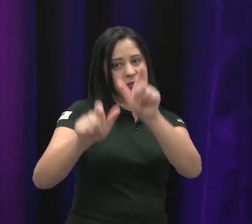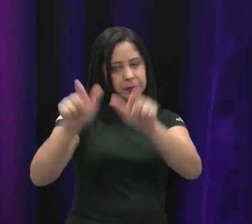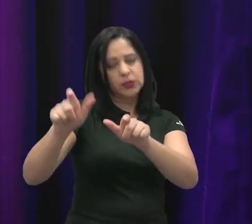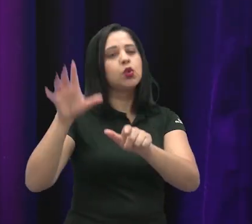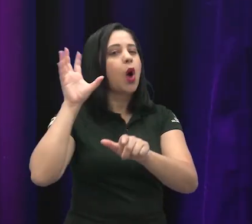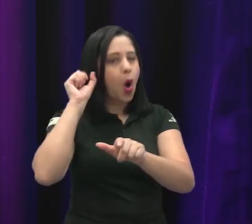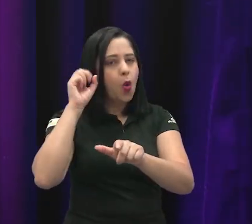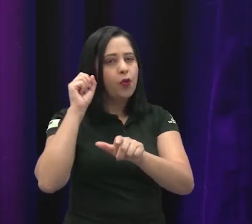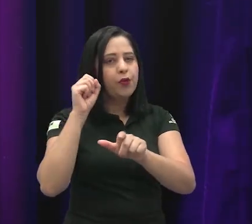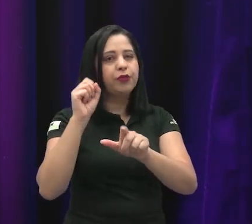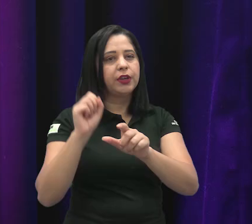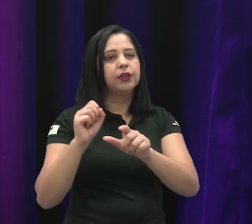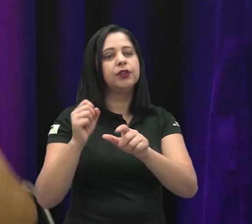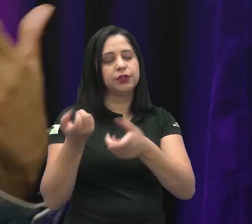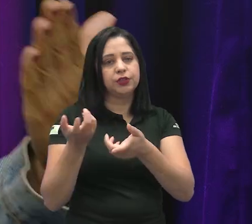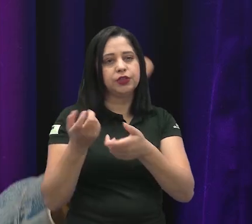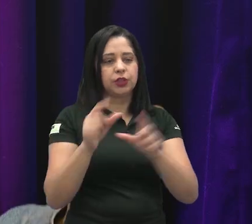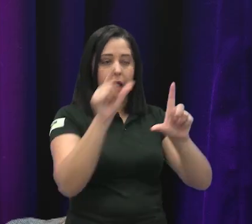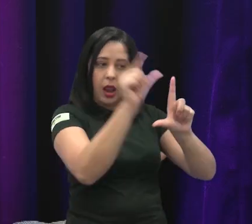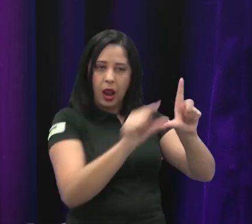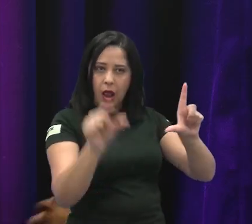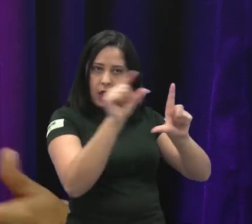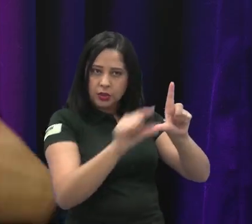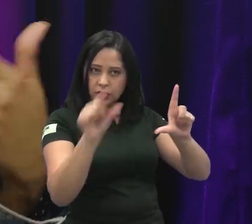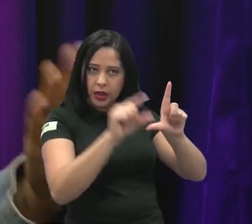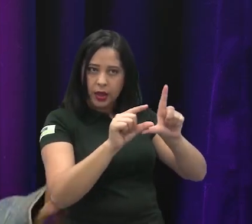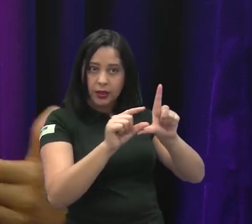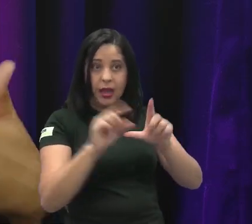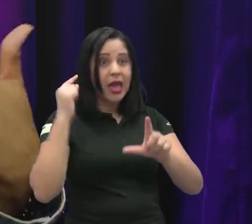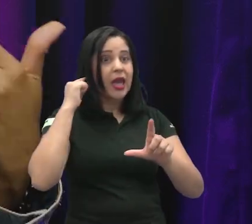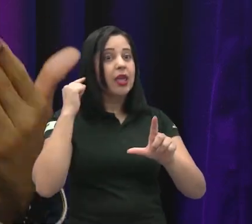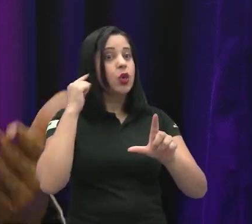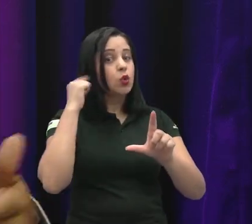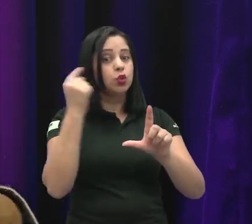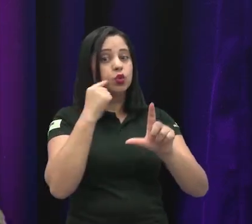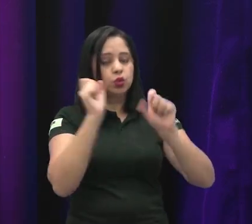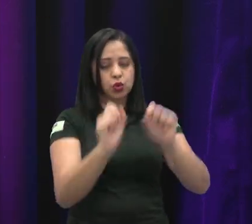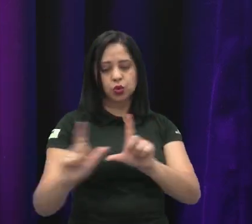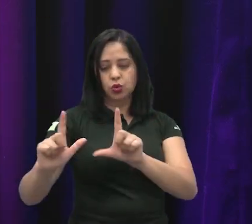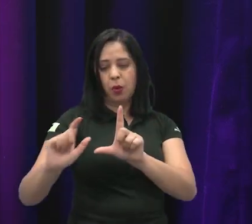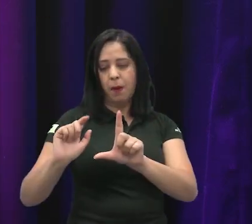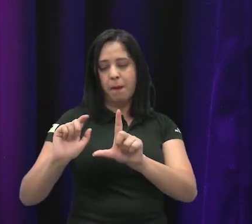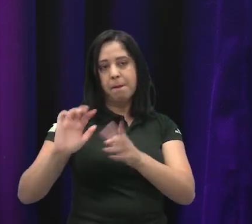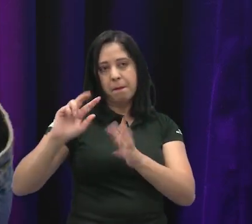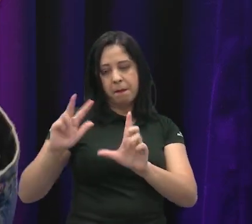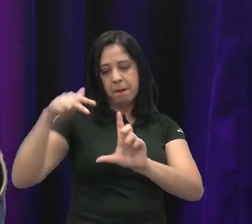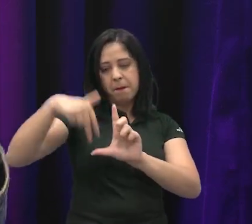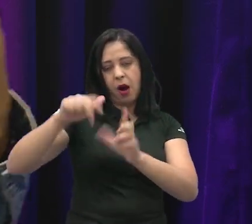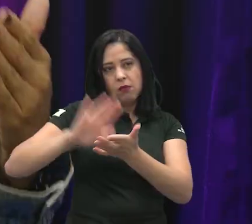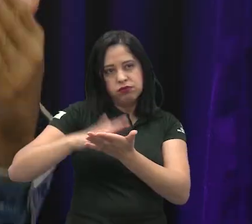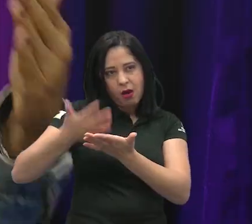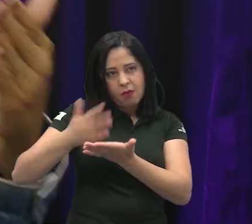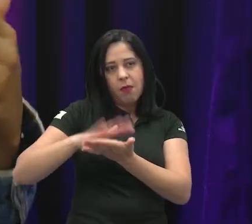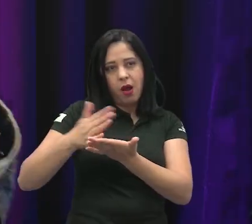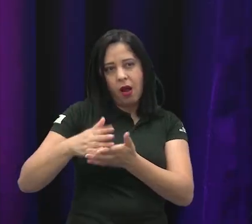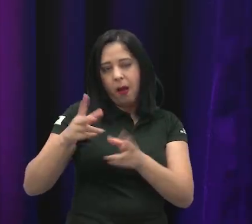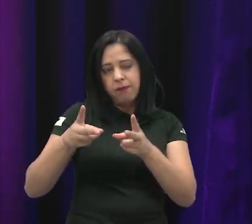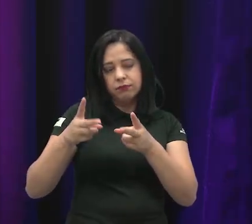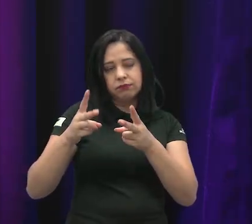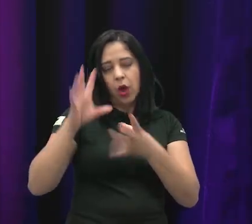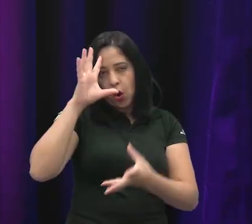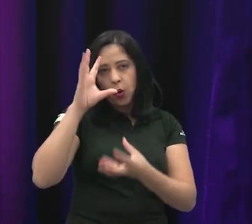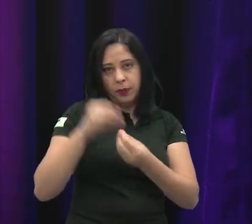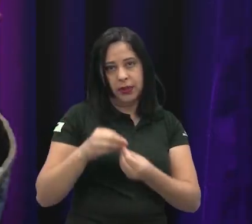pessoas que são os dirigentes lá, né? Da diretora, enfim, a coordenadora, que aí a gente tinha... E aí, para